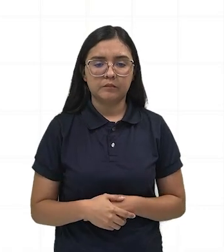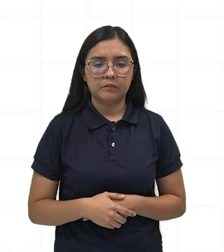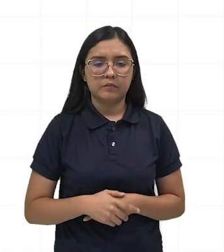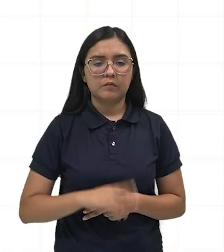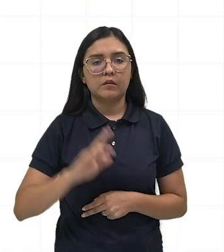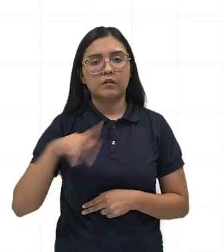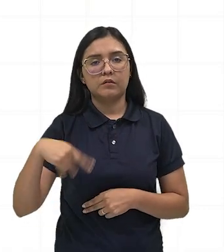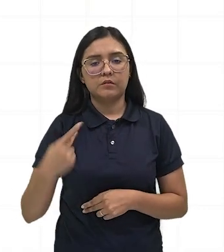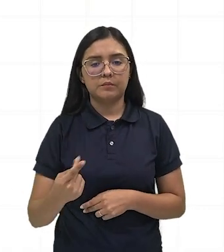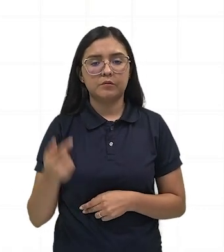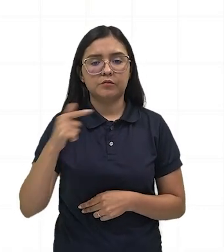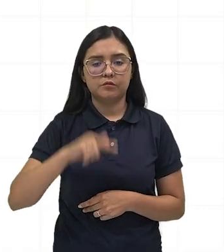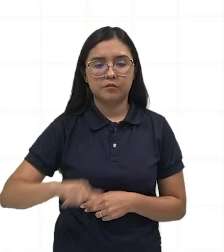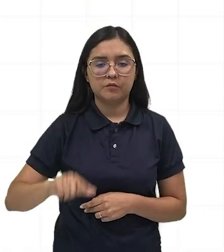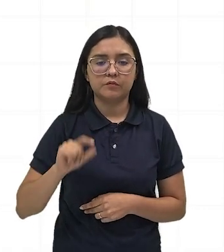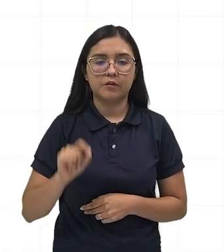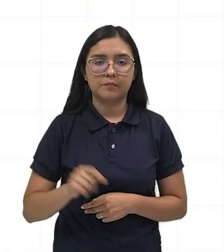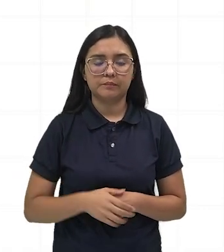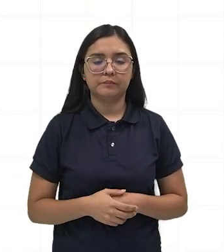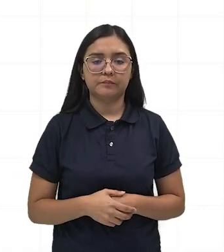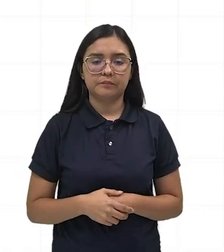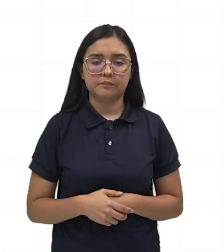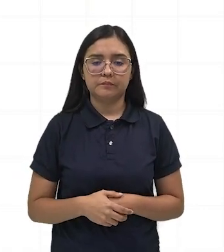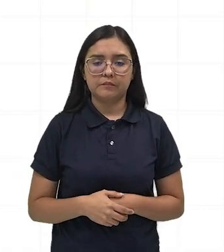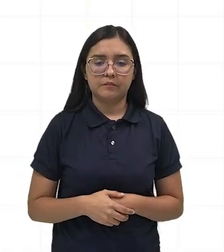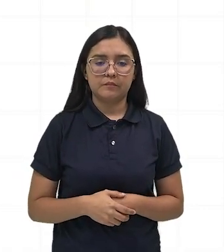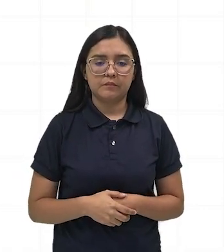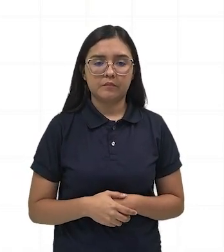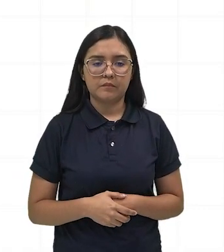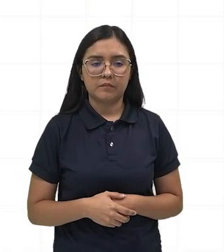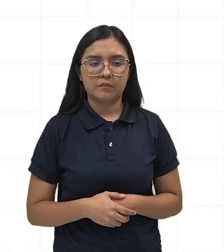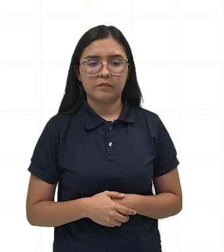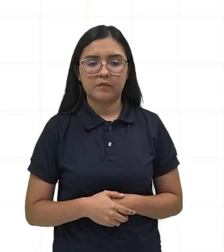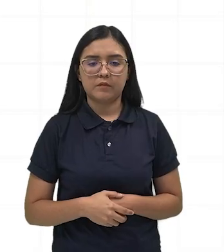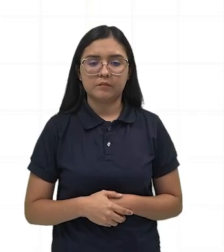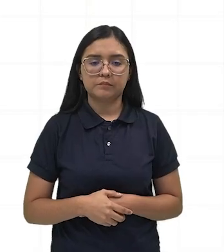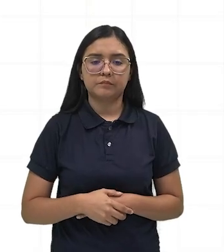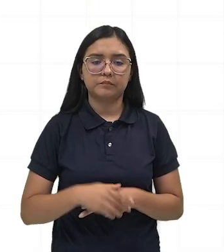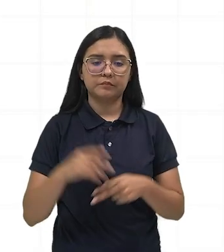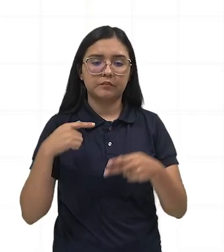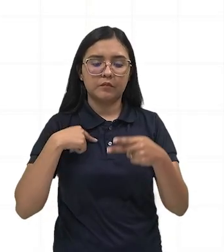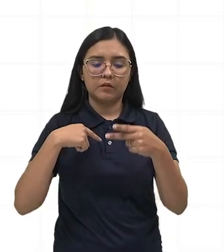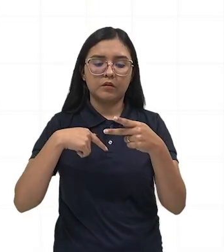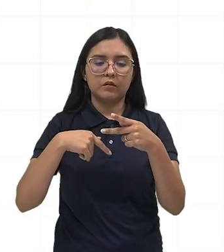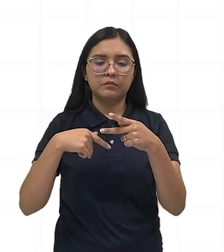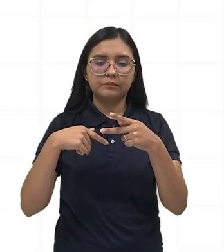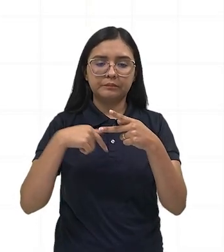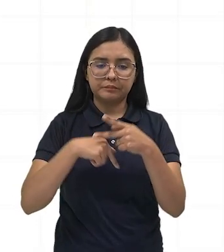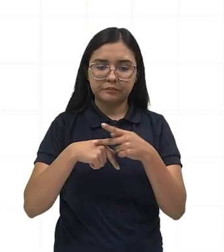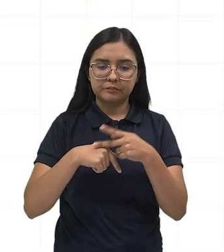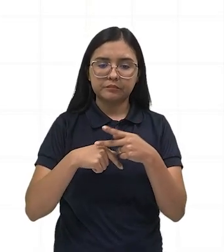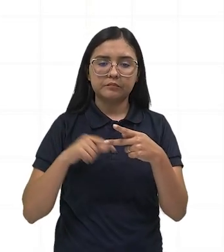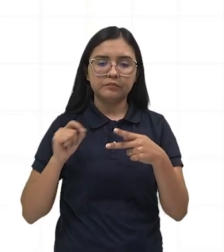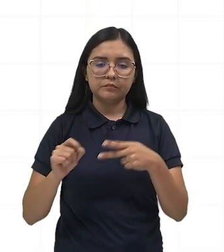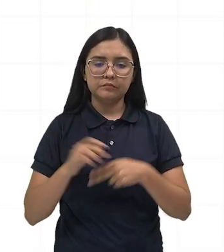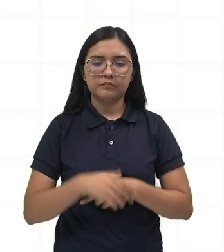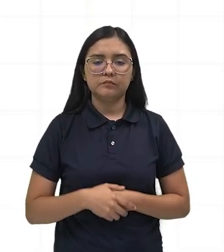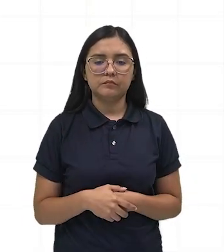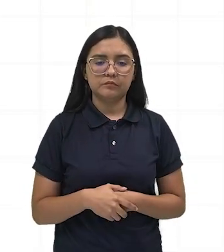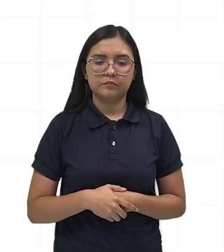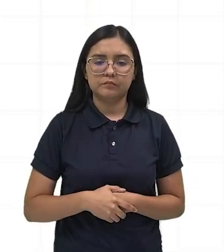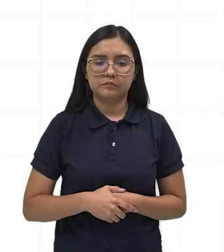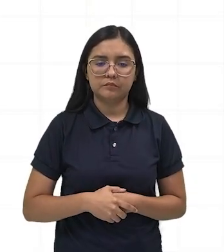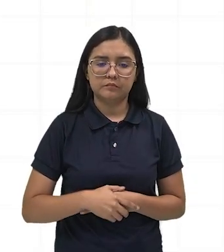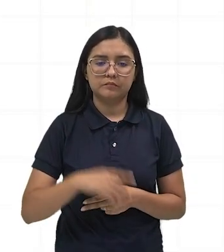e depois a gente vai repetir o processo no ponto Q, que é o outro, a gente vai traçar arcos de